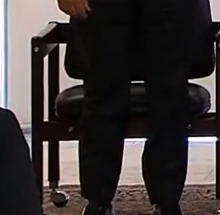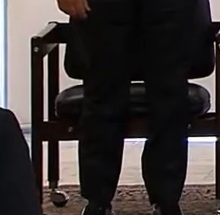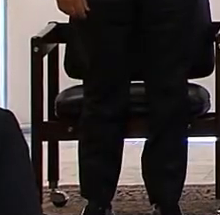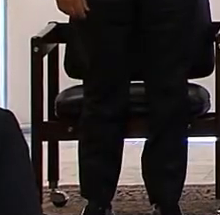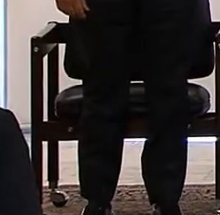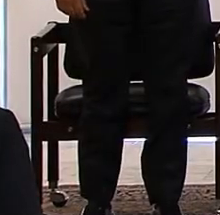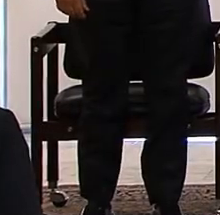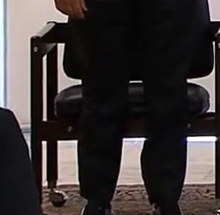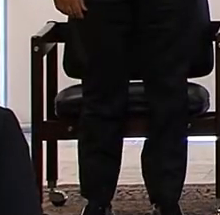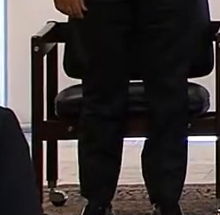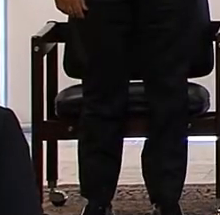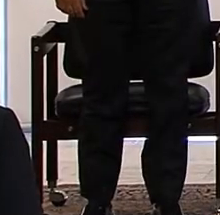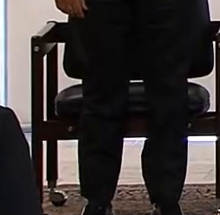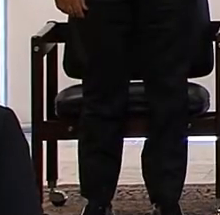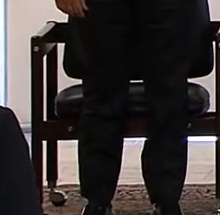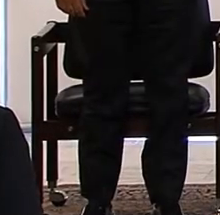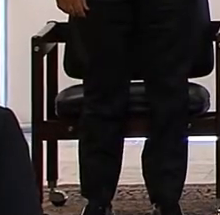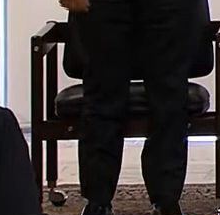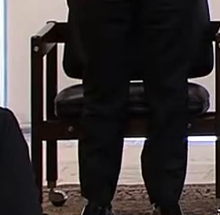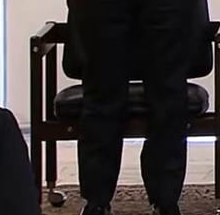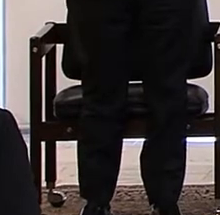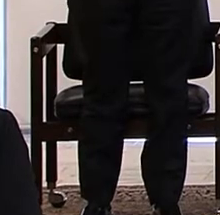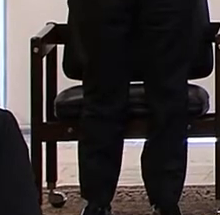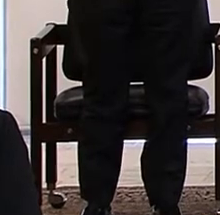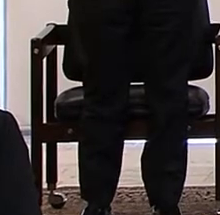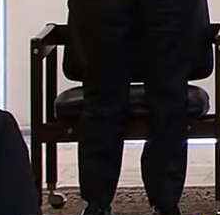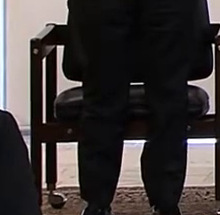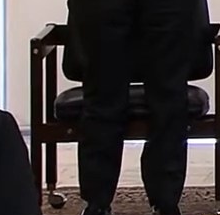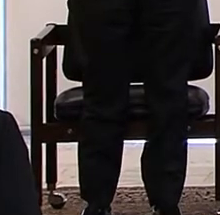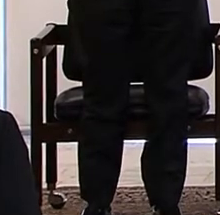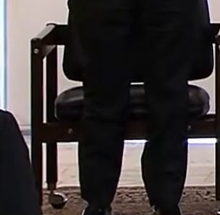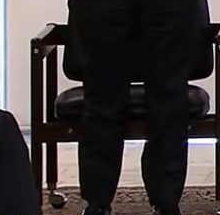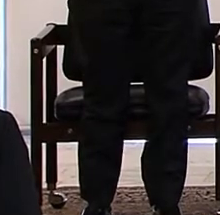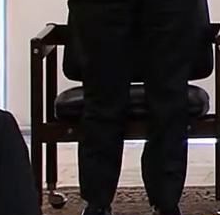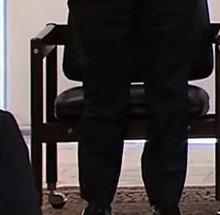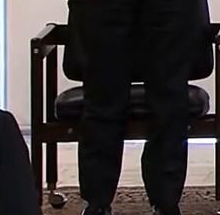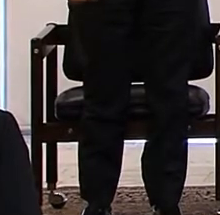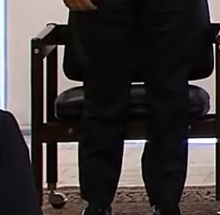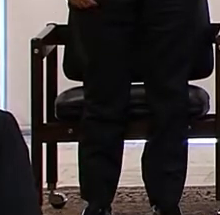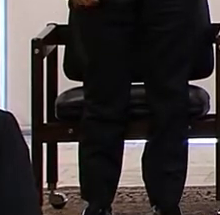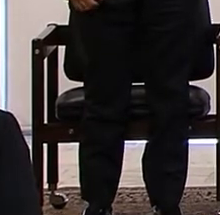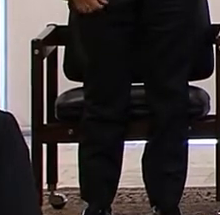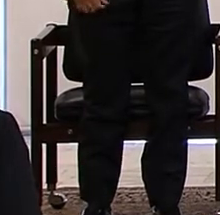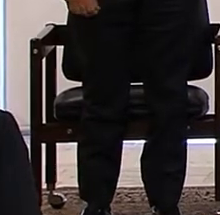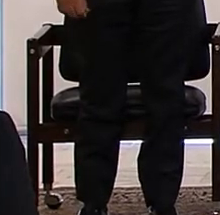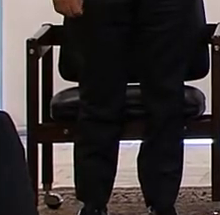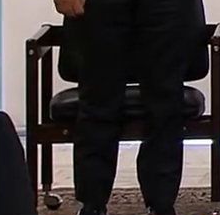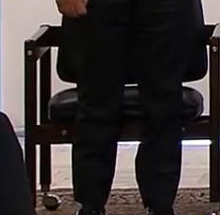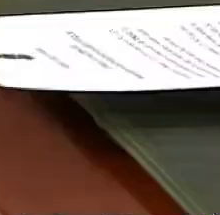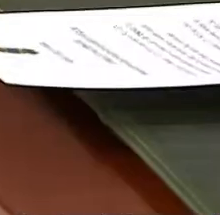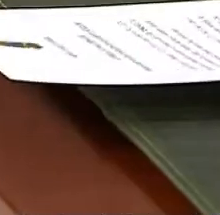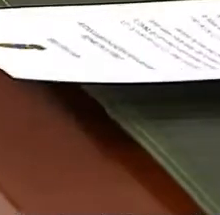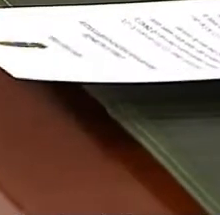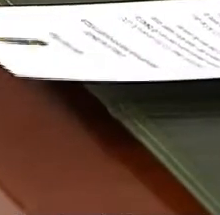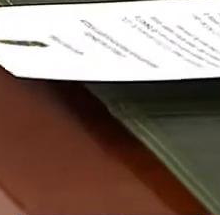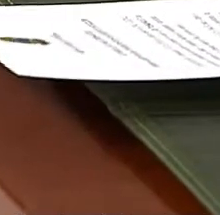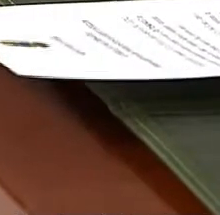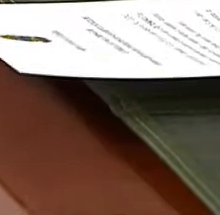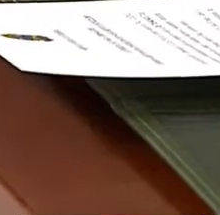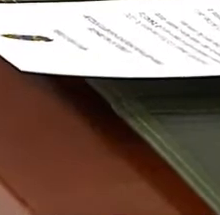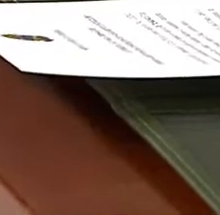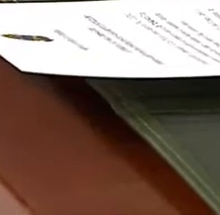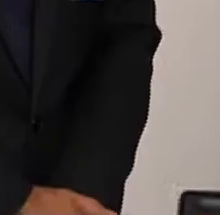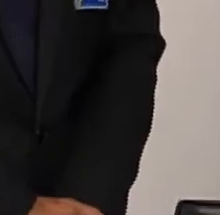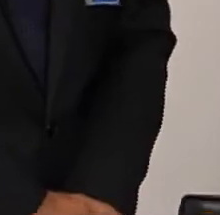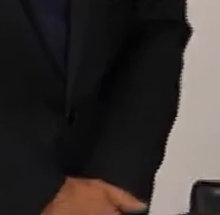em contratos de saneamento integrado no valor de 78 milhões quinhentos e sessenta mil e quarenta e um